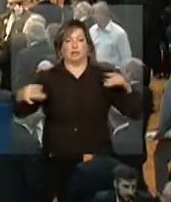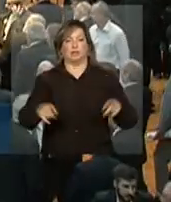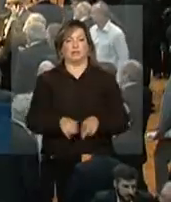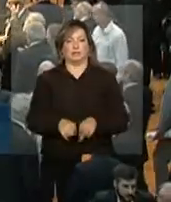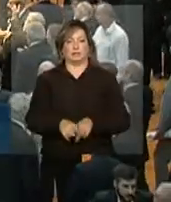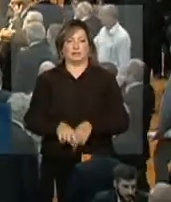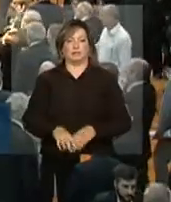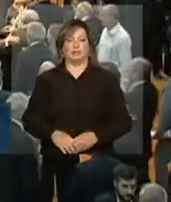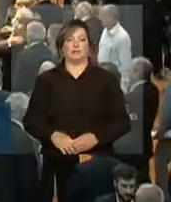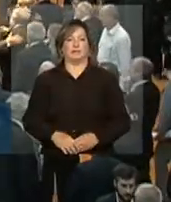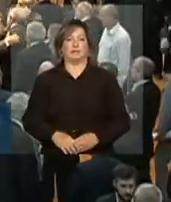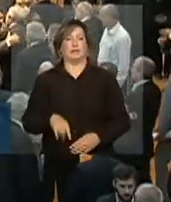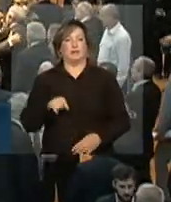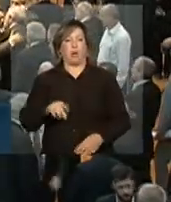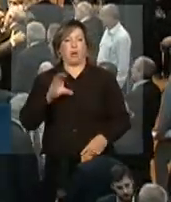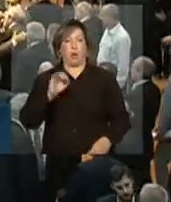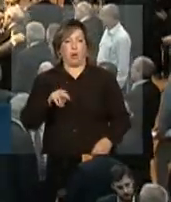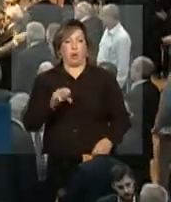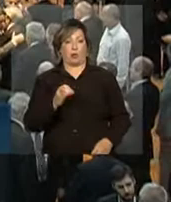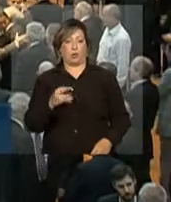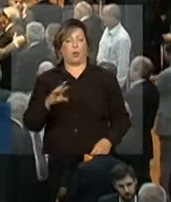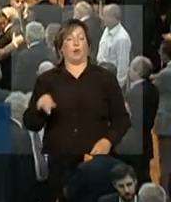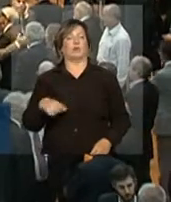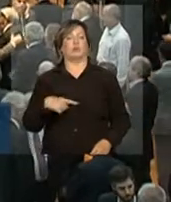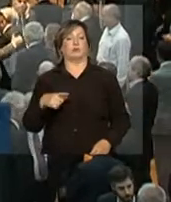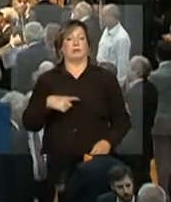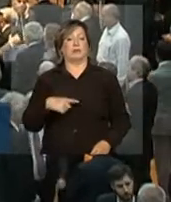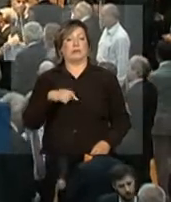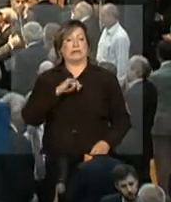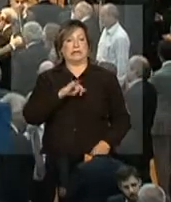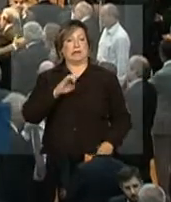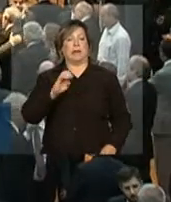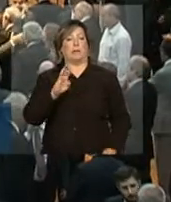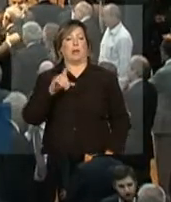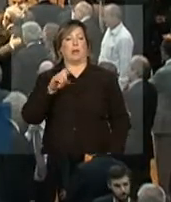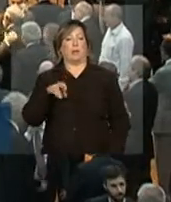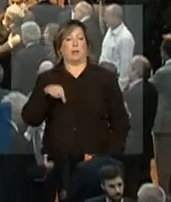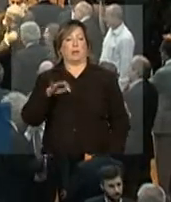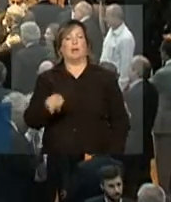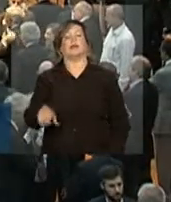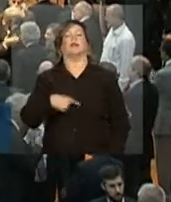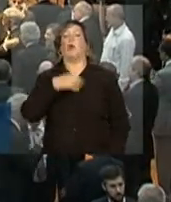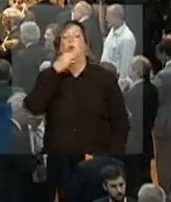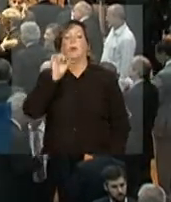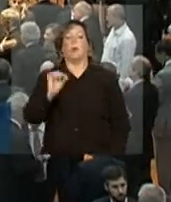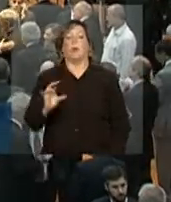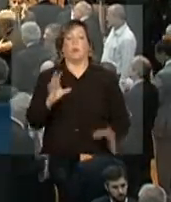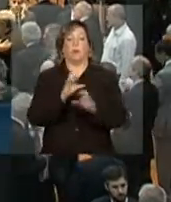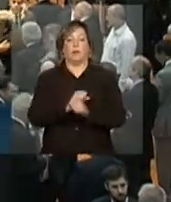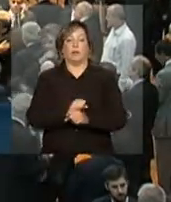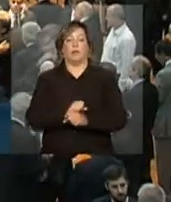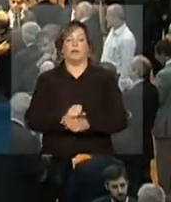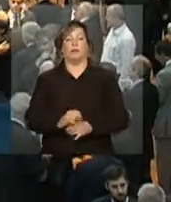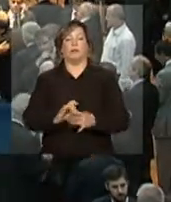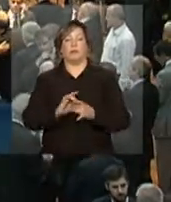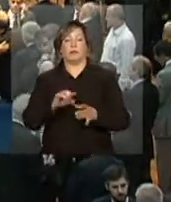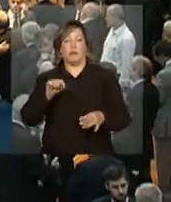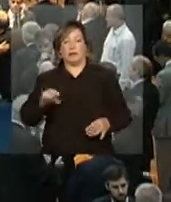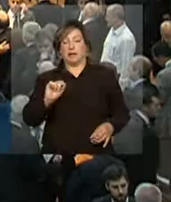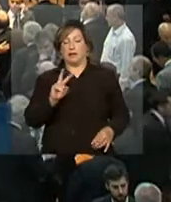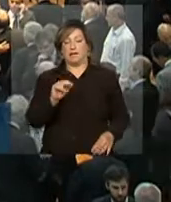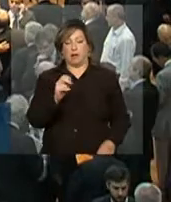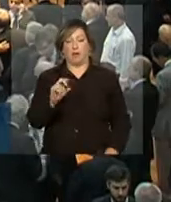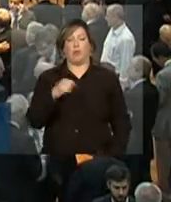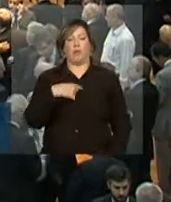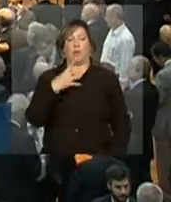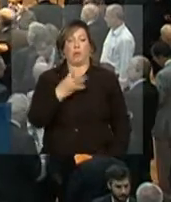transmissão o consórcio I Belomonte apresentou então a proposta de receita anual permitida no valor